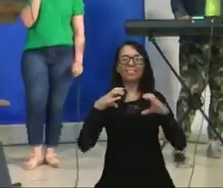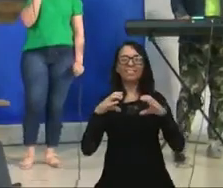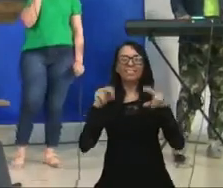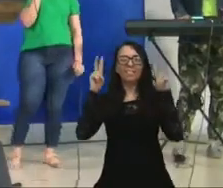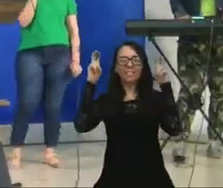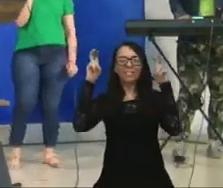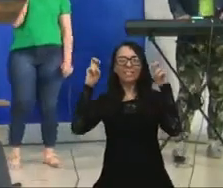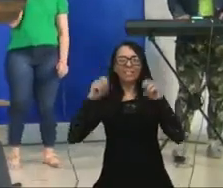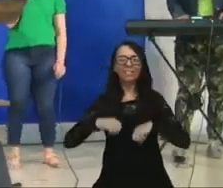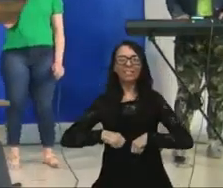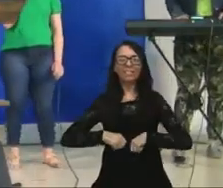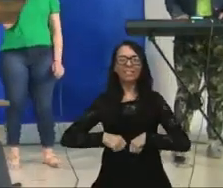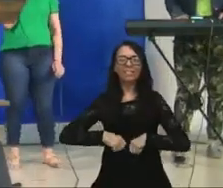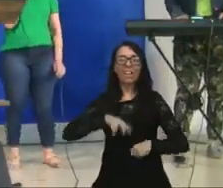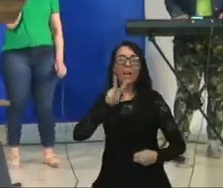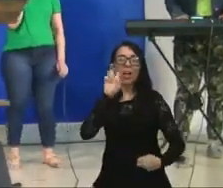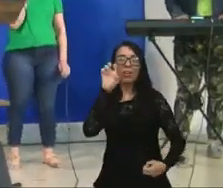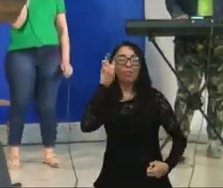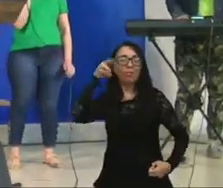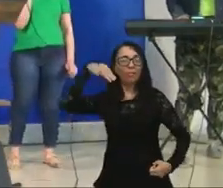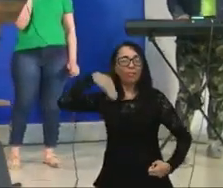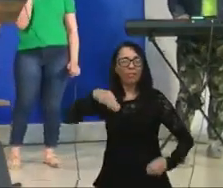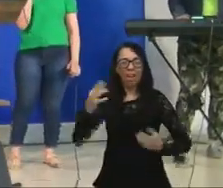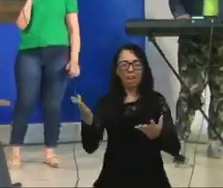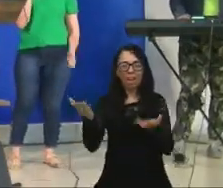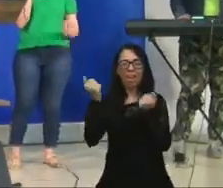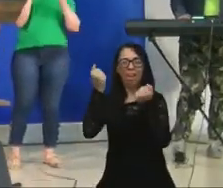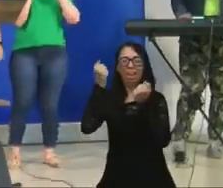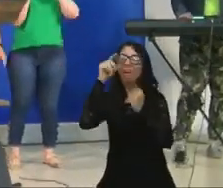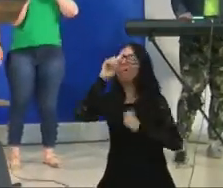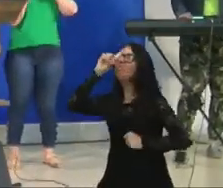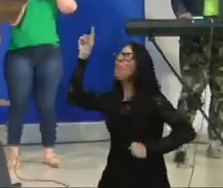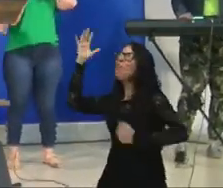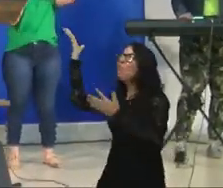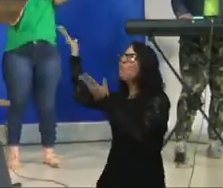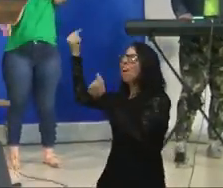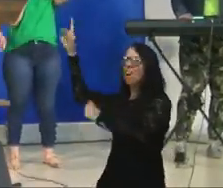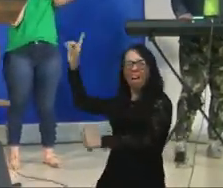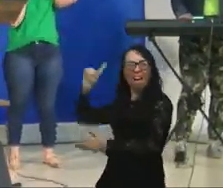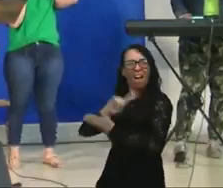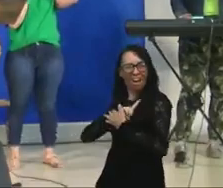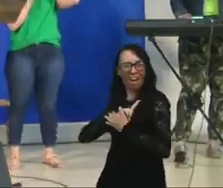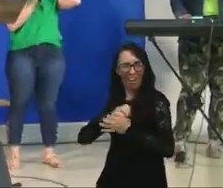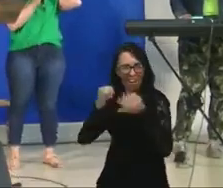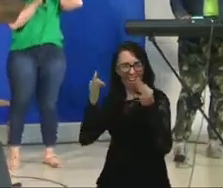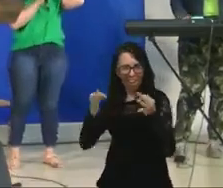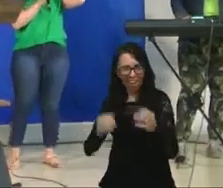coração para louvar e engrandecer o nome do Senhor, pois só Ele é digno.